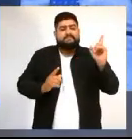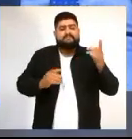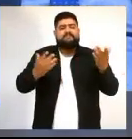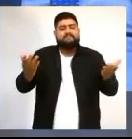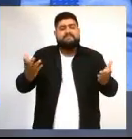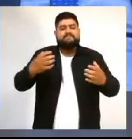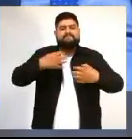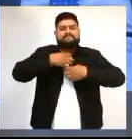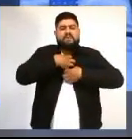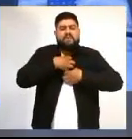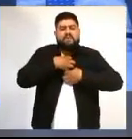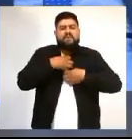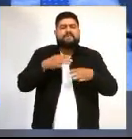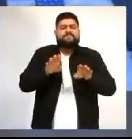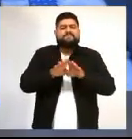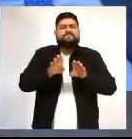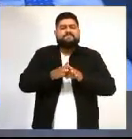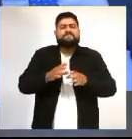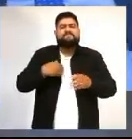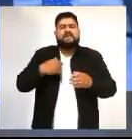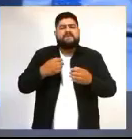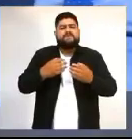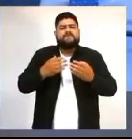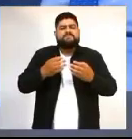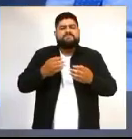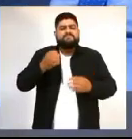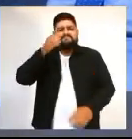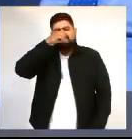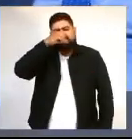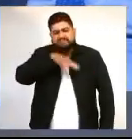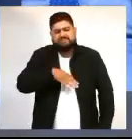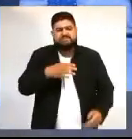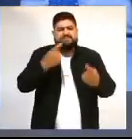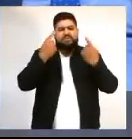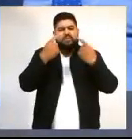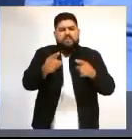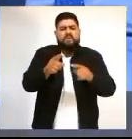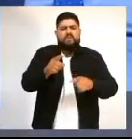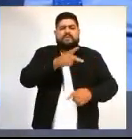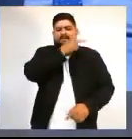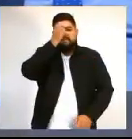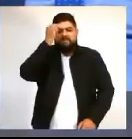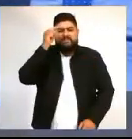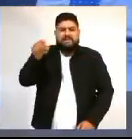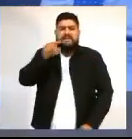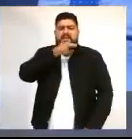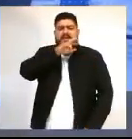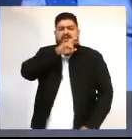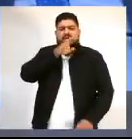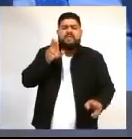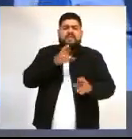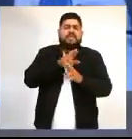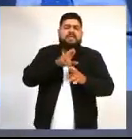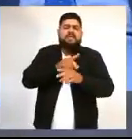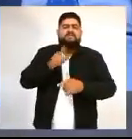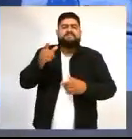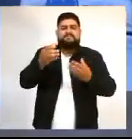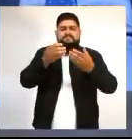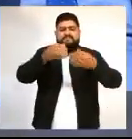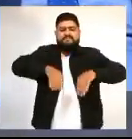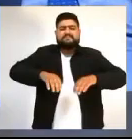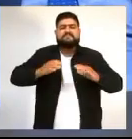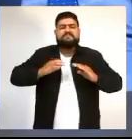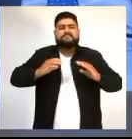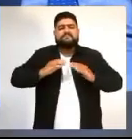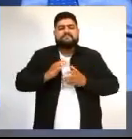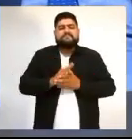o meu sentimento também e o meu repúdio quanto ao prefeito, que ele é um cabra ruim de relacionamento e a cidade está sendo prejudicada.